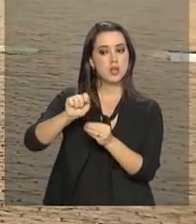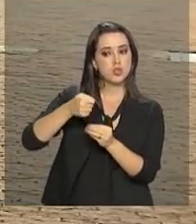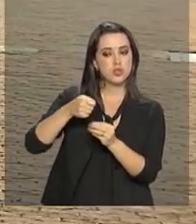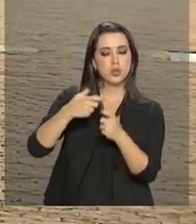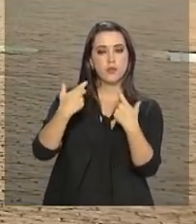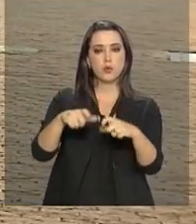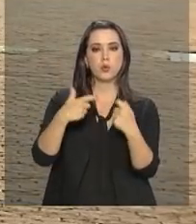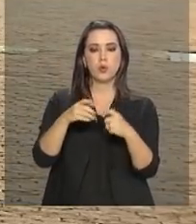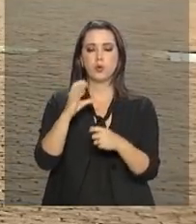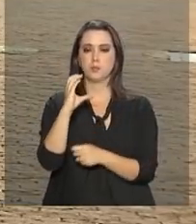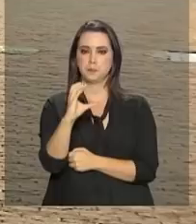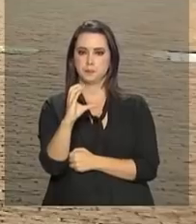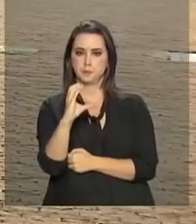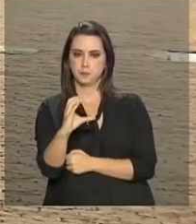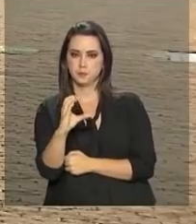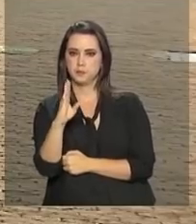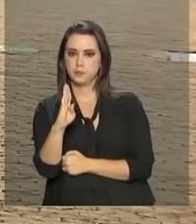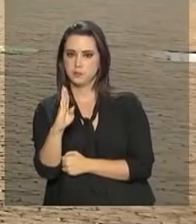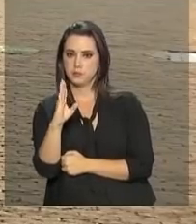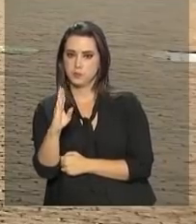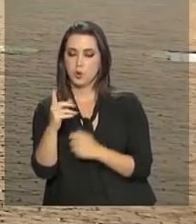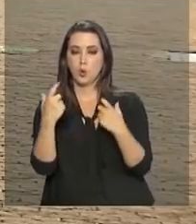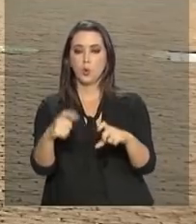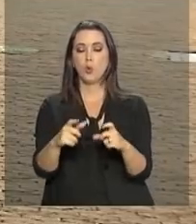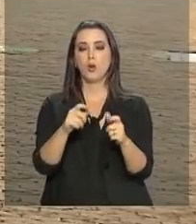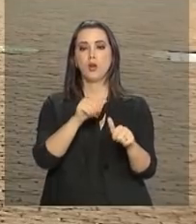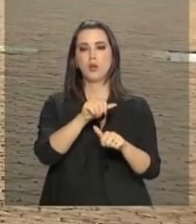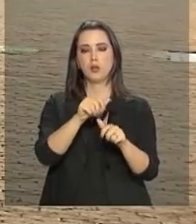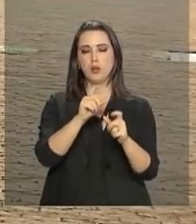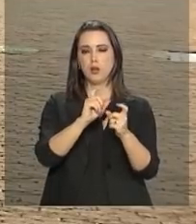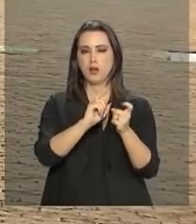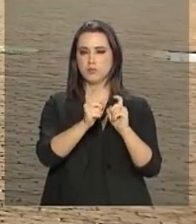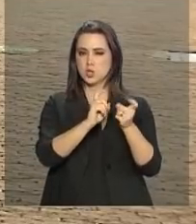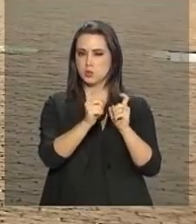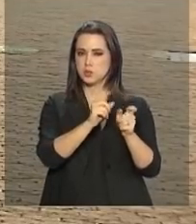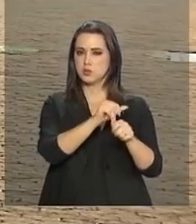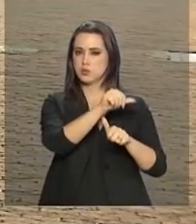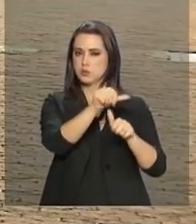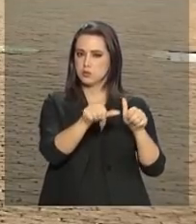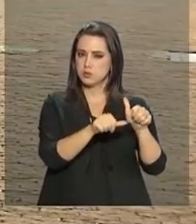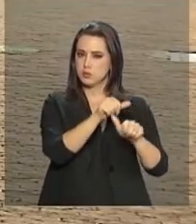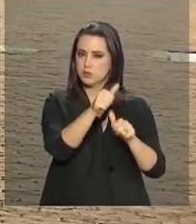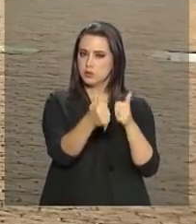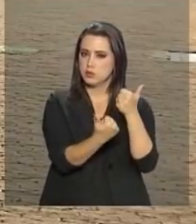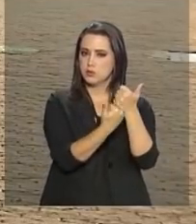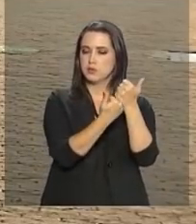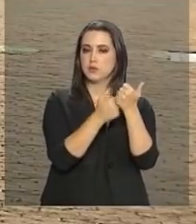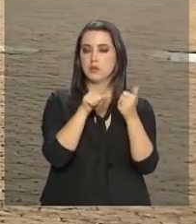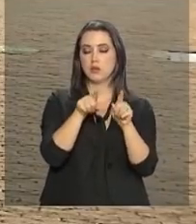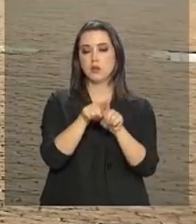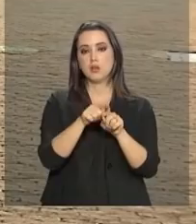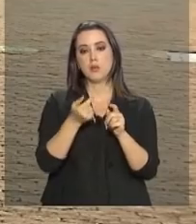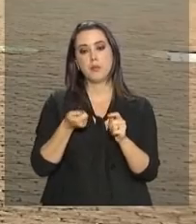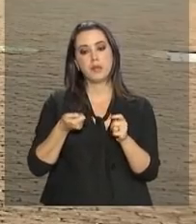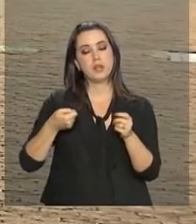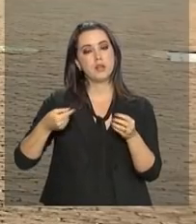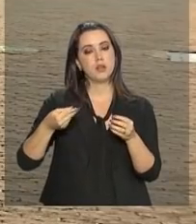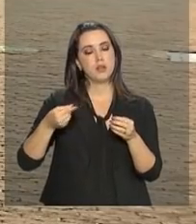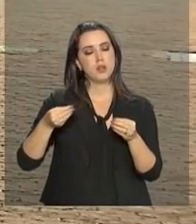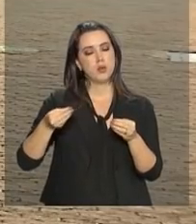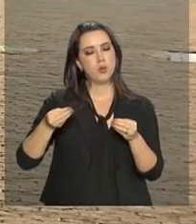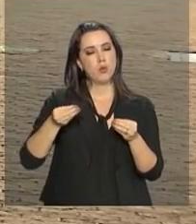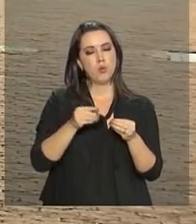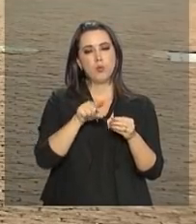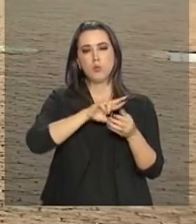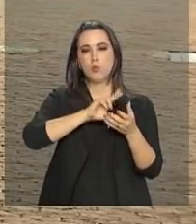banco do brasil aqui de brasília onde funciona o governo de transição e entregou também um arquivo com os dados de toda a estrutura